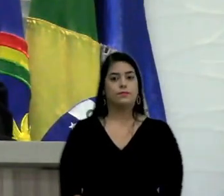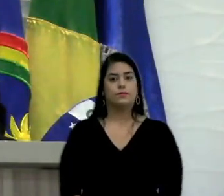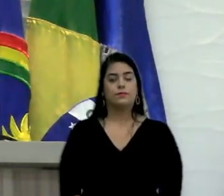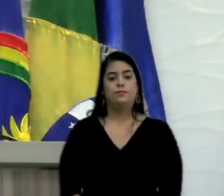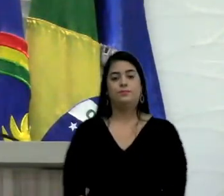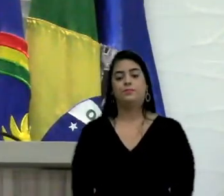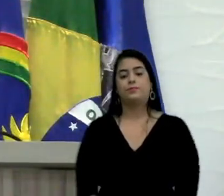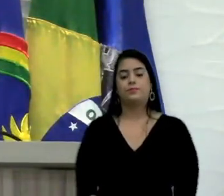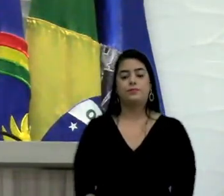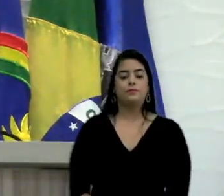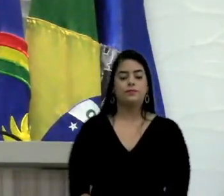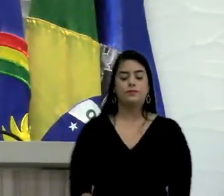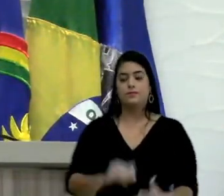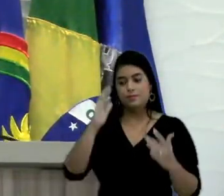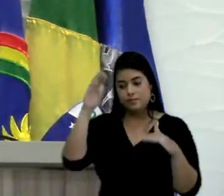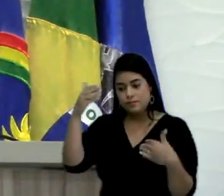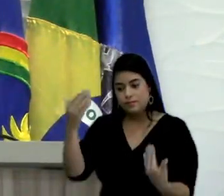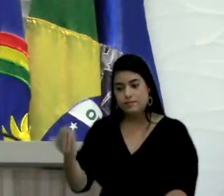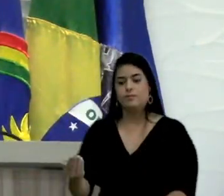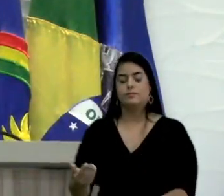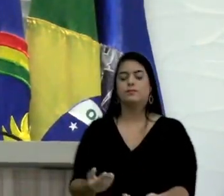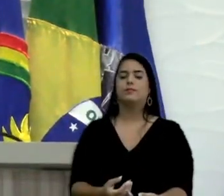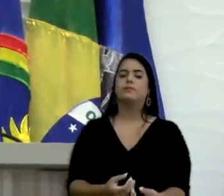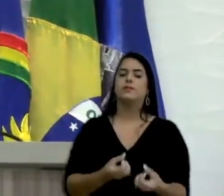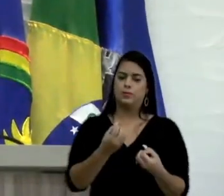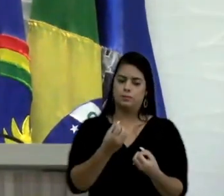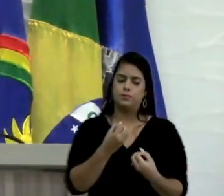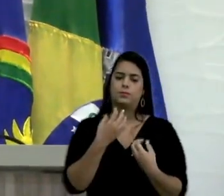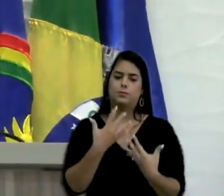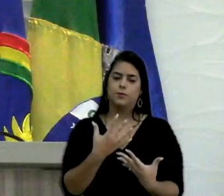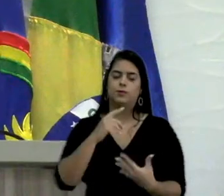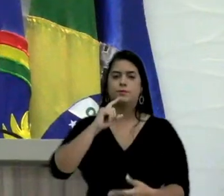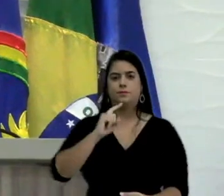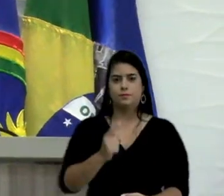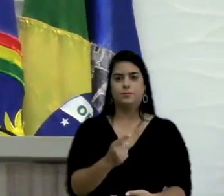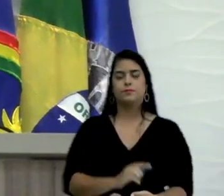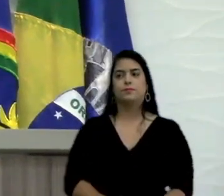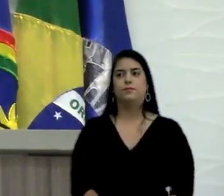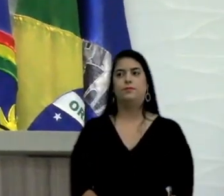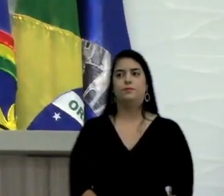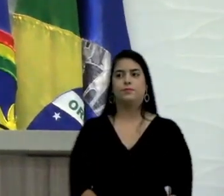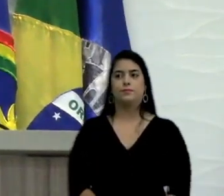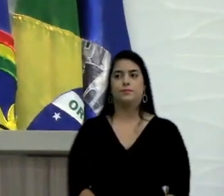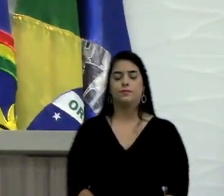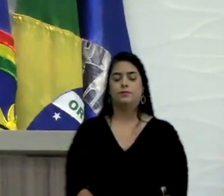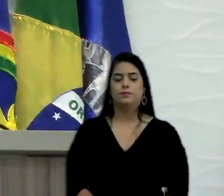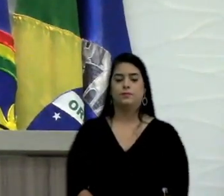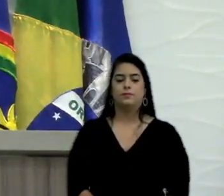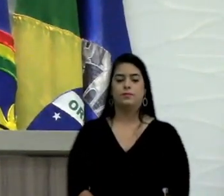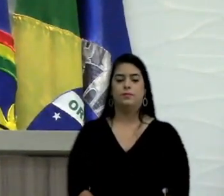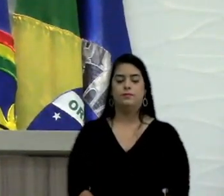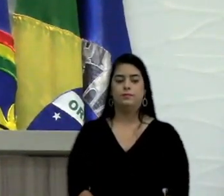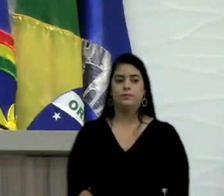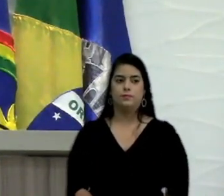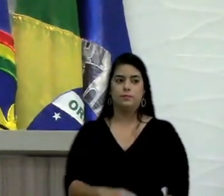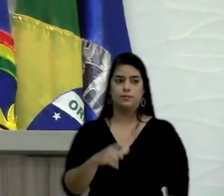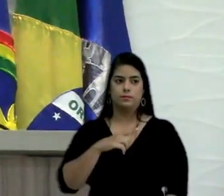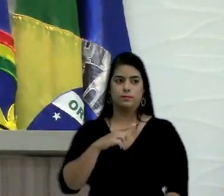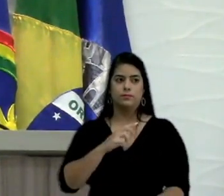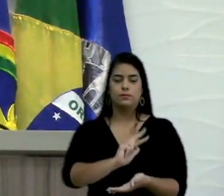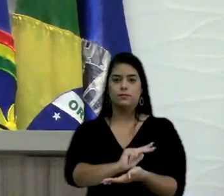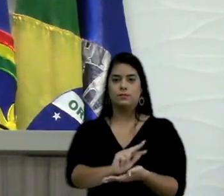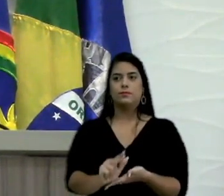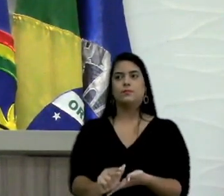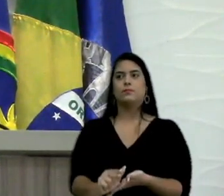Reinaldo vossa excelência bem pertinente essa essa indicação eh nós temos várias pessoas lá